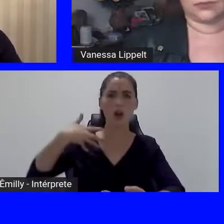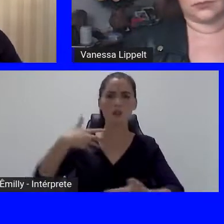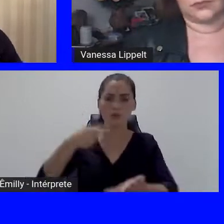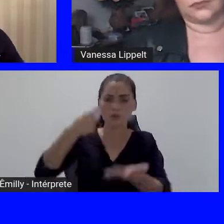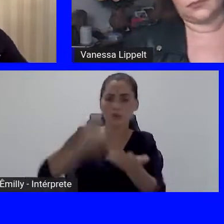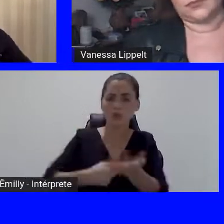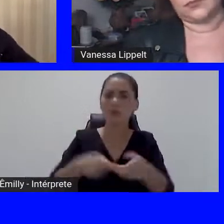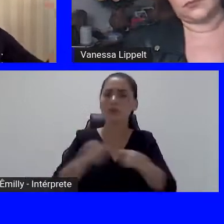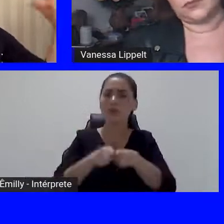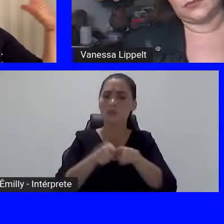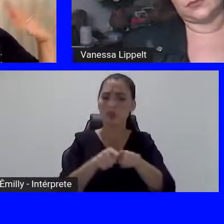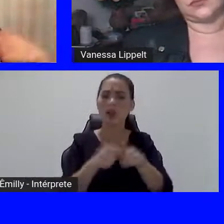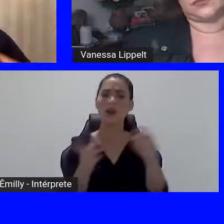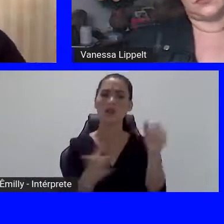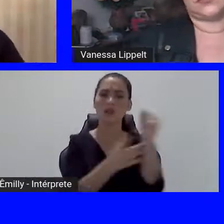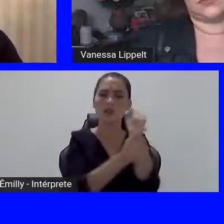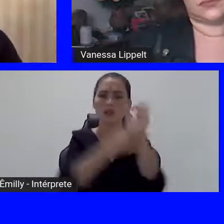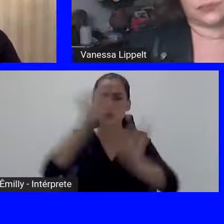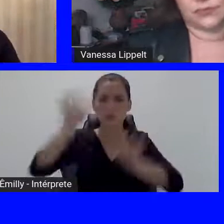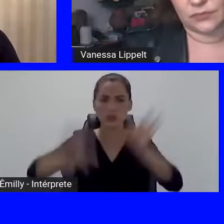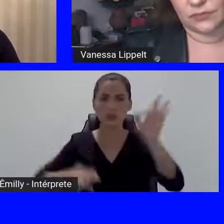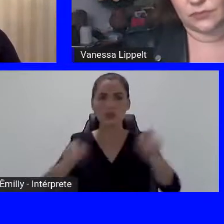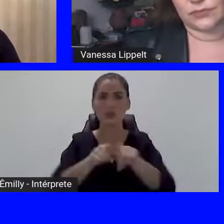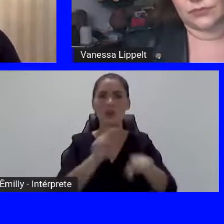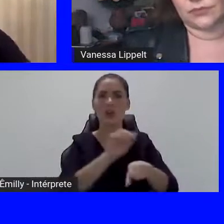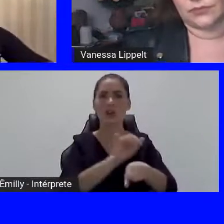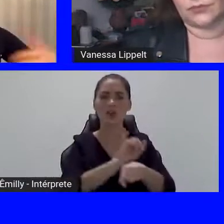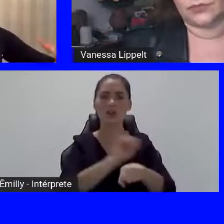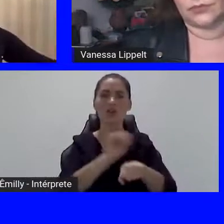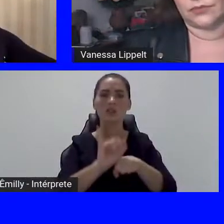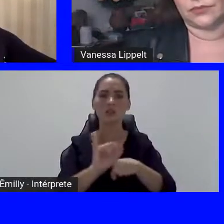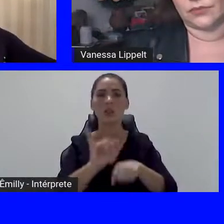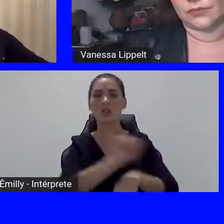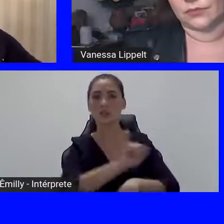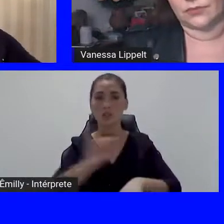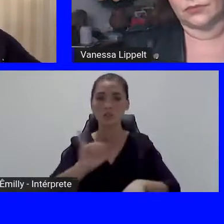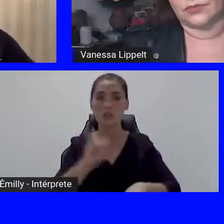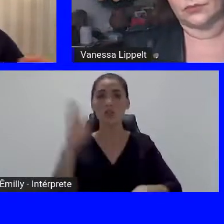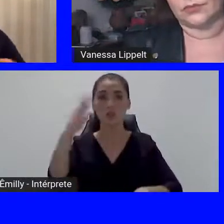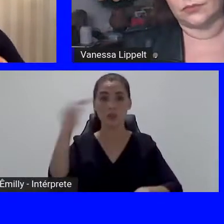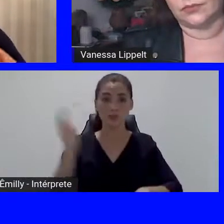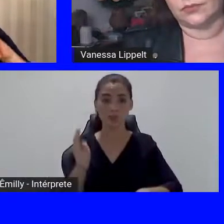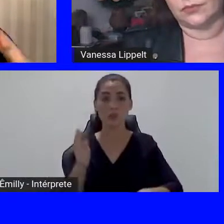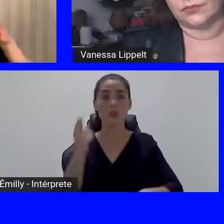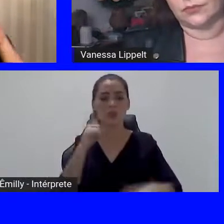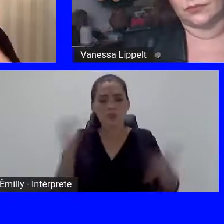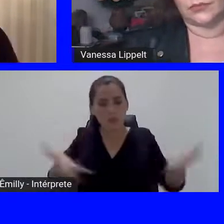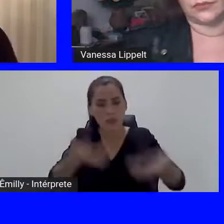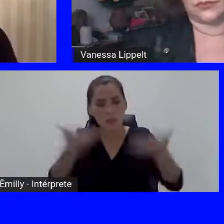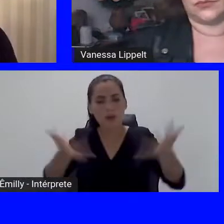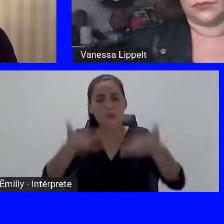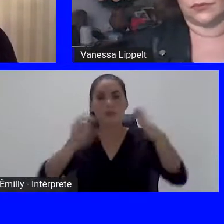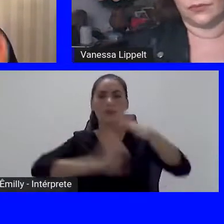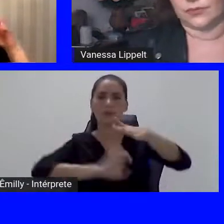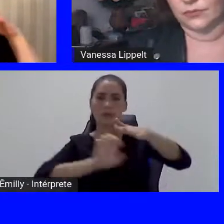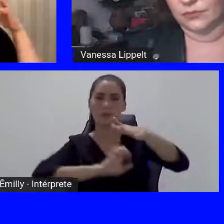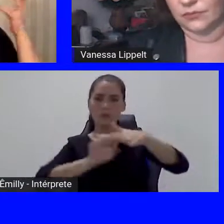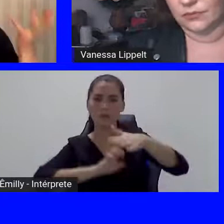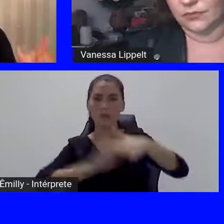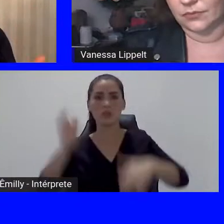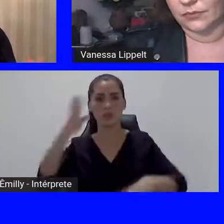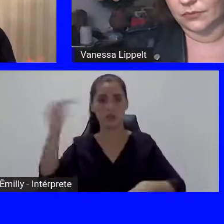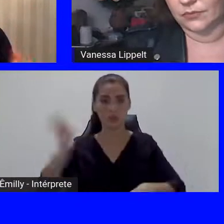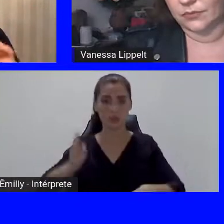institucional do Brasil para que esses investimentos bilionários venham e gerem emprego para a população brasileira, já que o cobertor é curto.